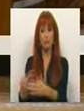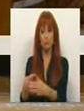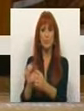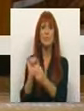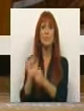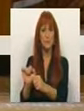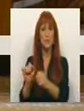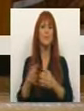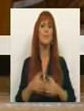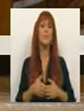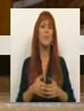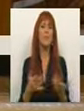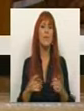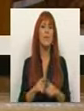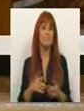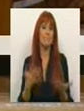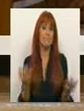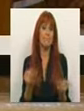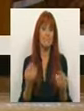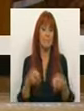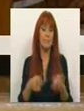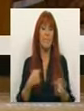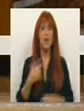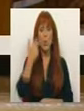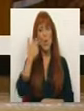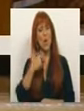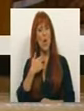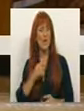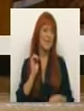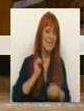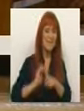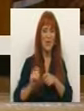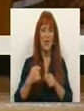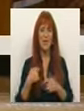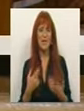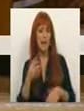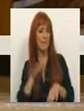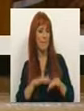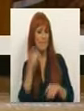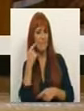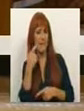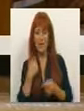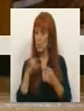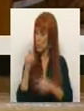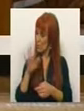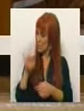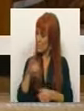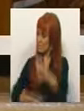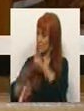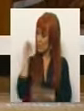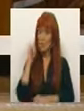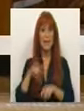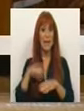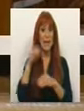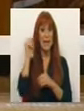corporações. Nem de propósito, tive a honra e o privilégio de testemunhar no passado fim de semana e